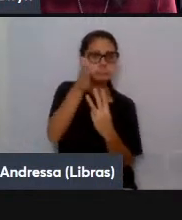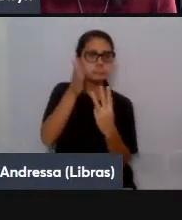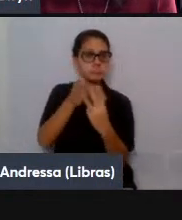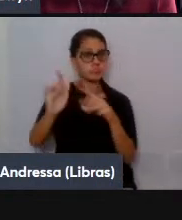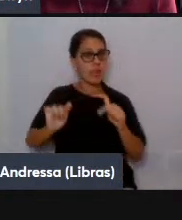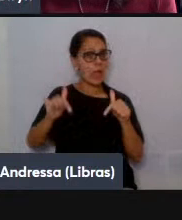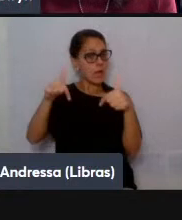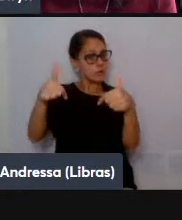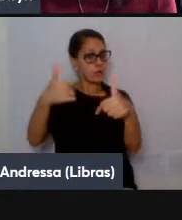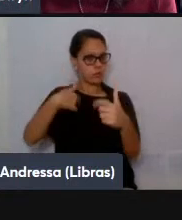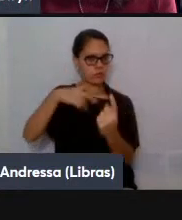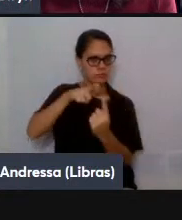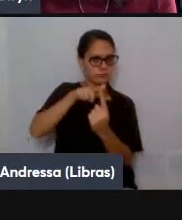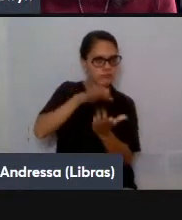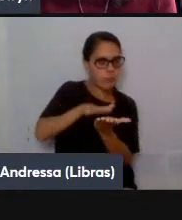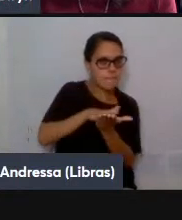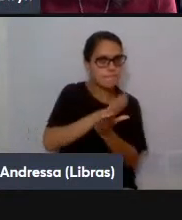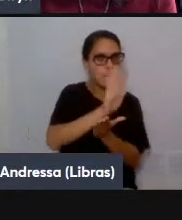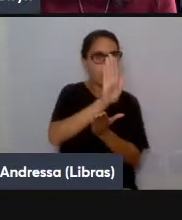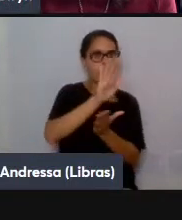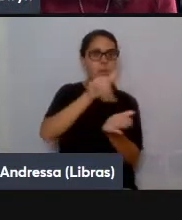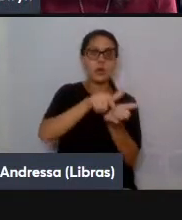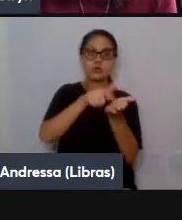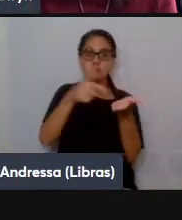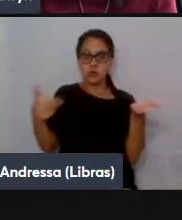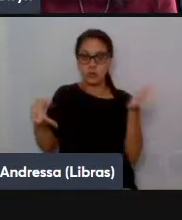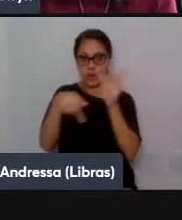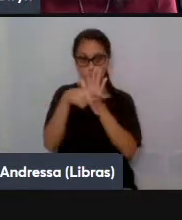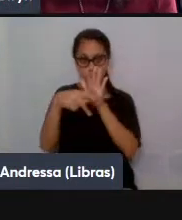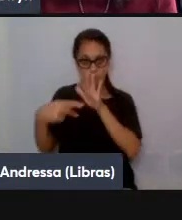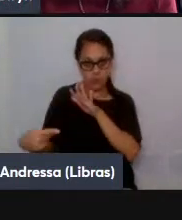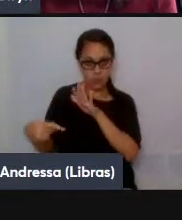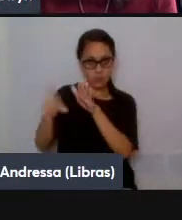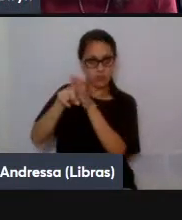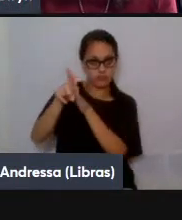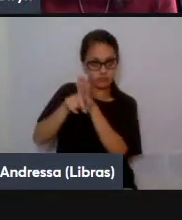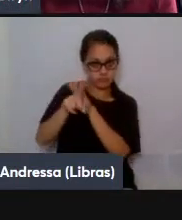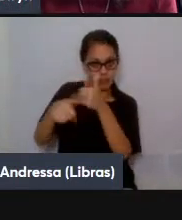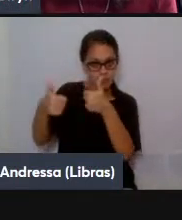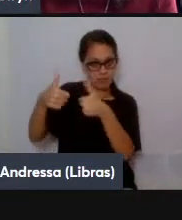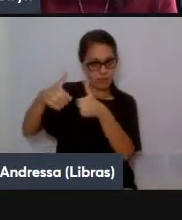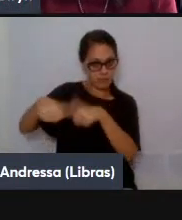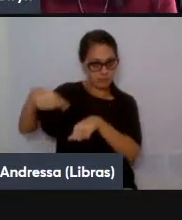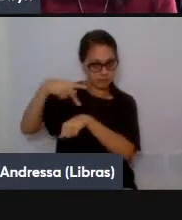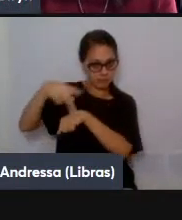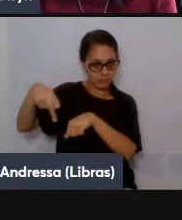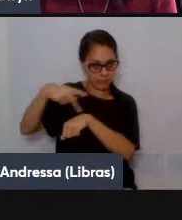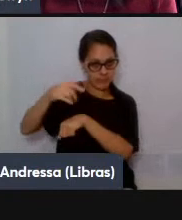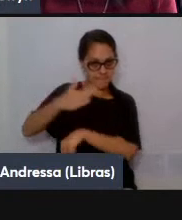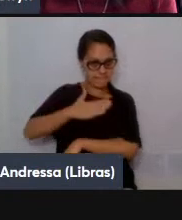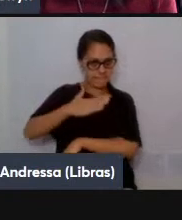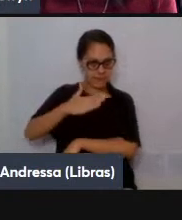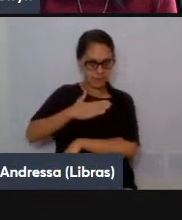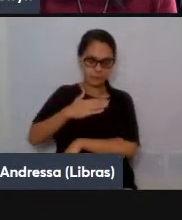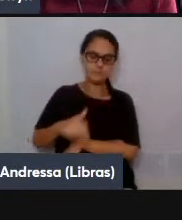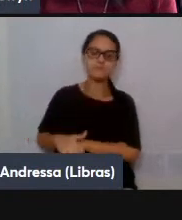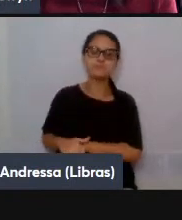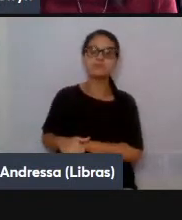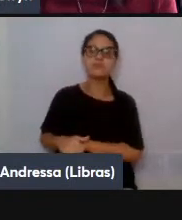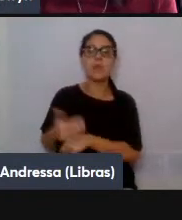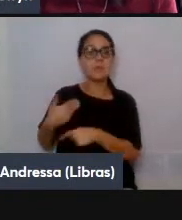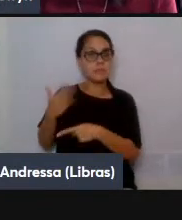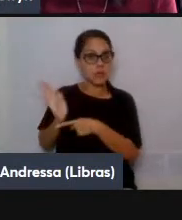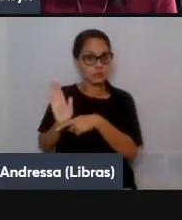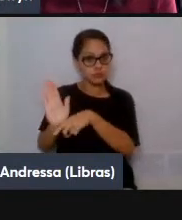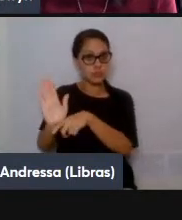Eu publico em jornais, periódicos locais para australianos,